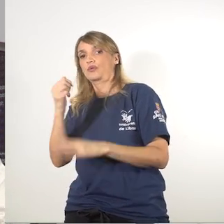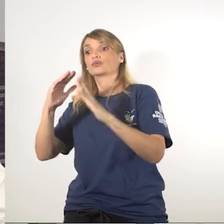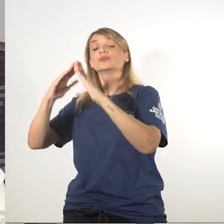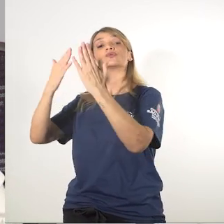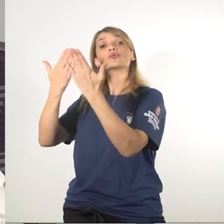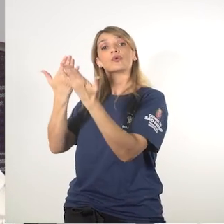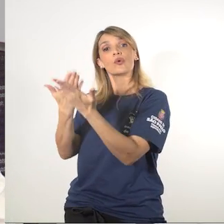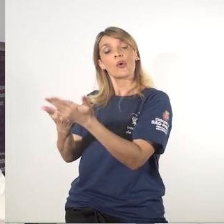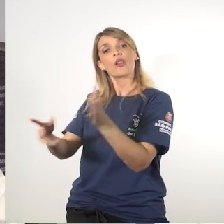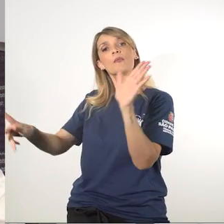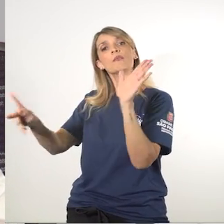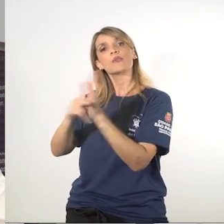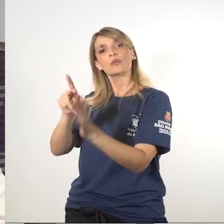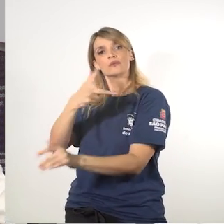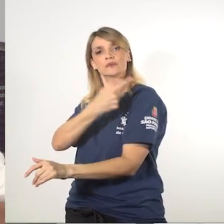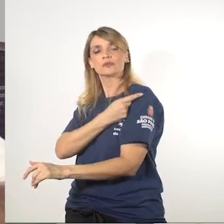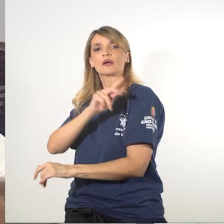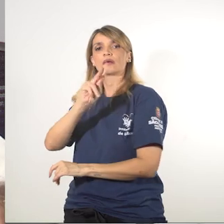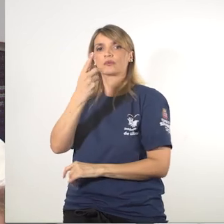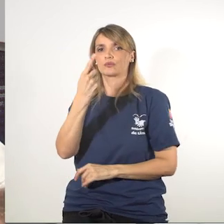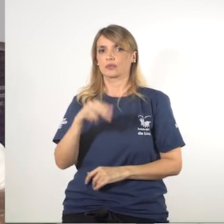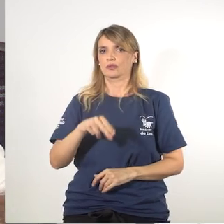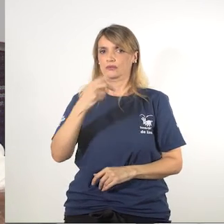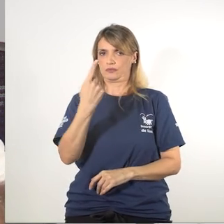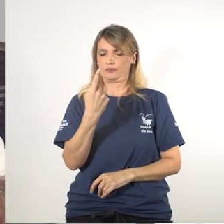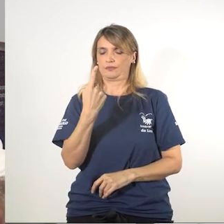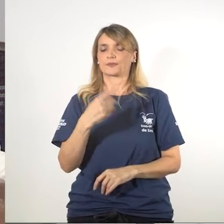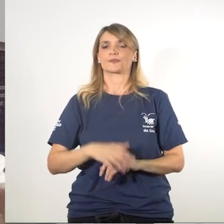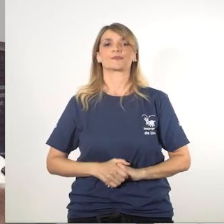escolas para fazer a vacinação da influenza. Não